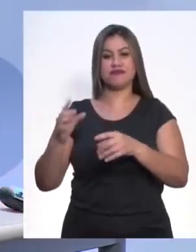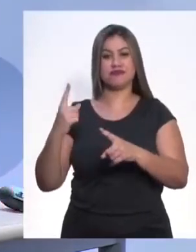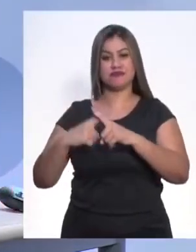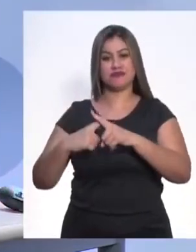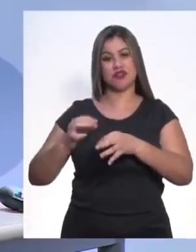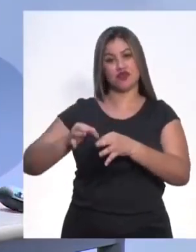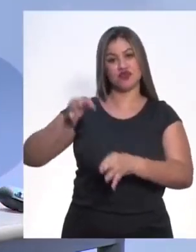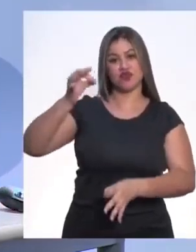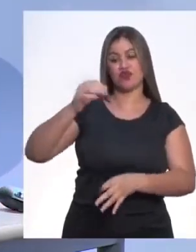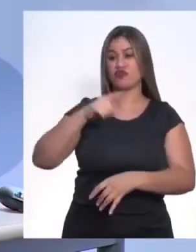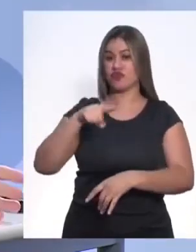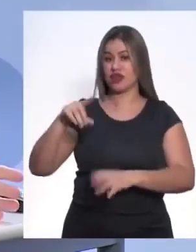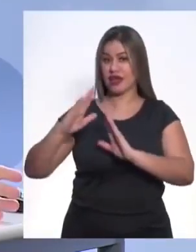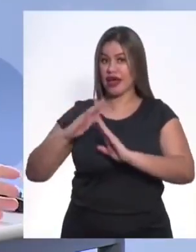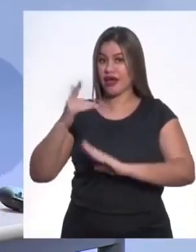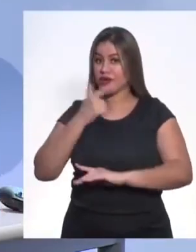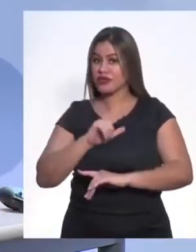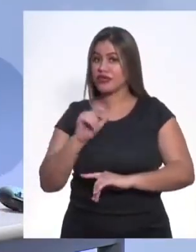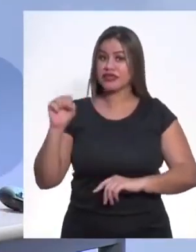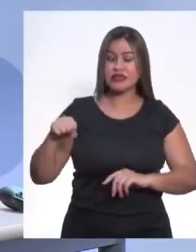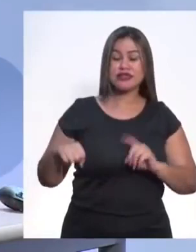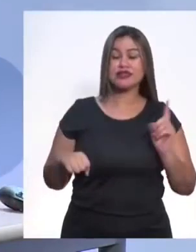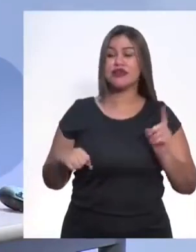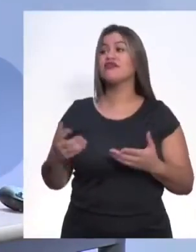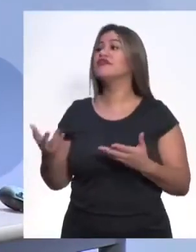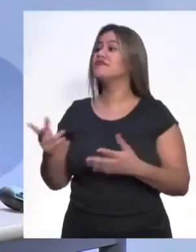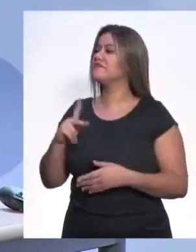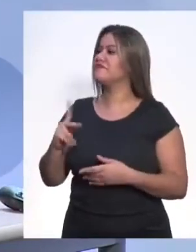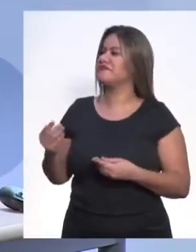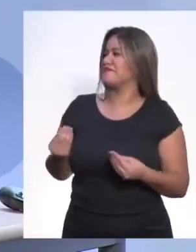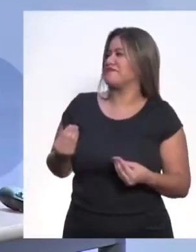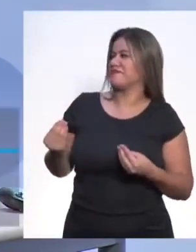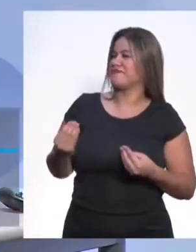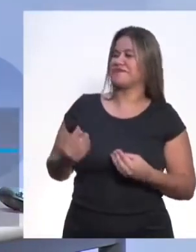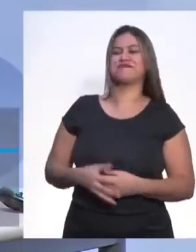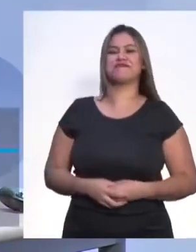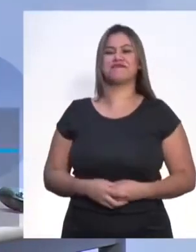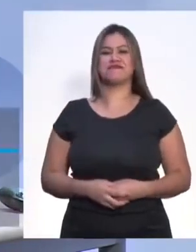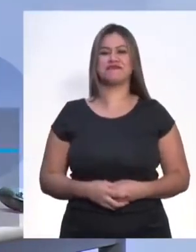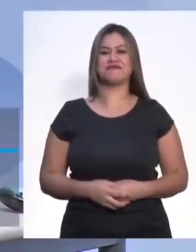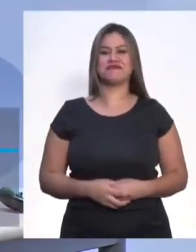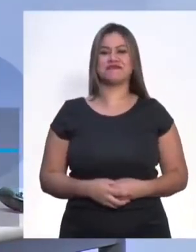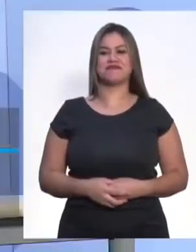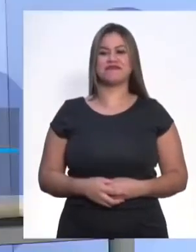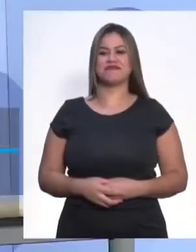casa, conseguiu? Sim? Não? E aí, professora Inês, alguma resposta no chat?